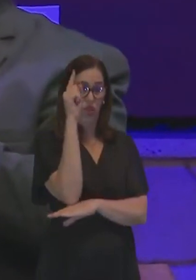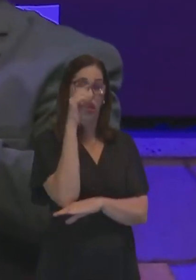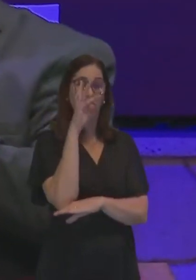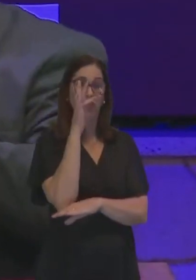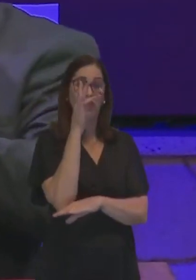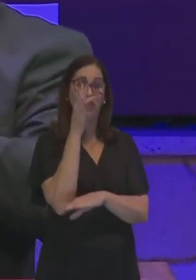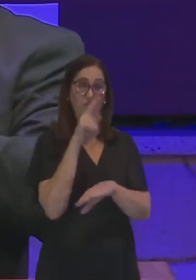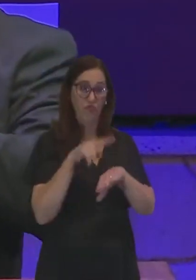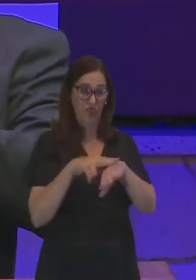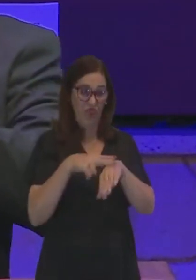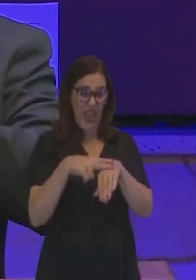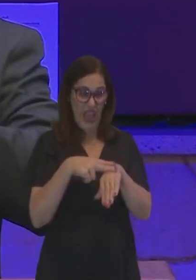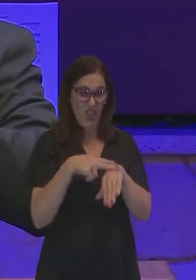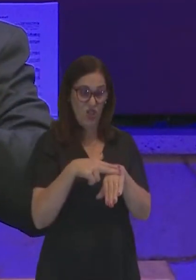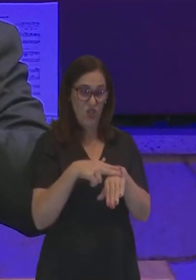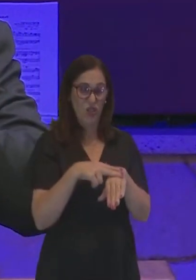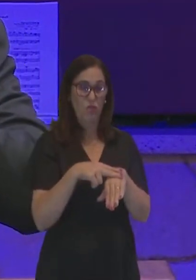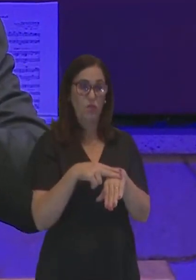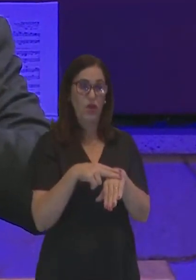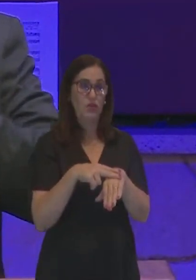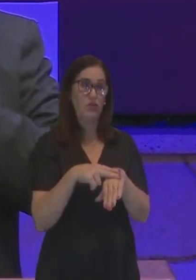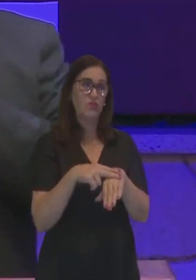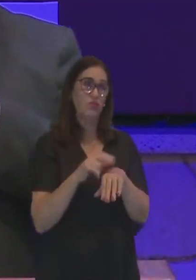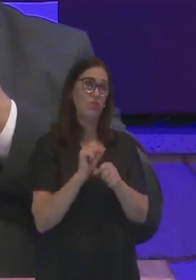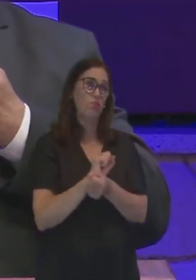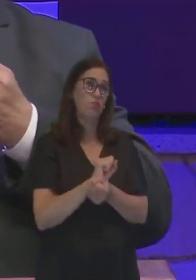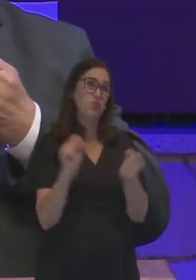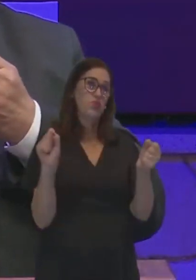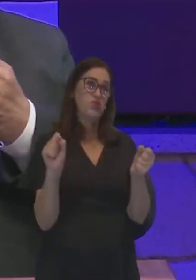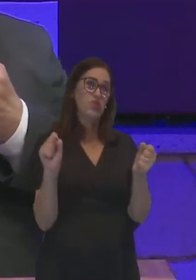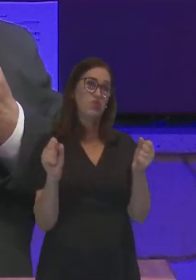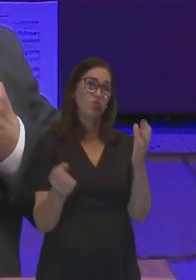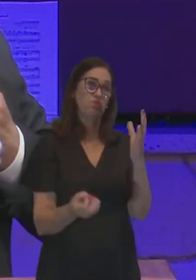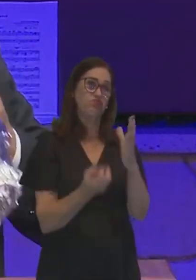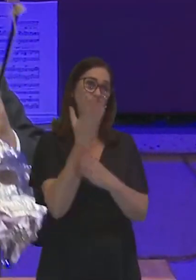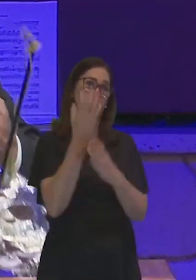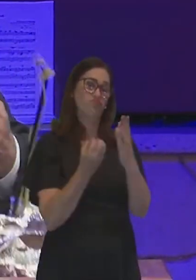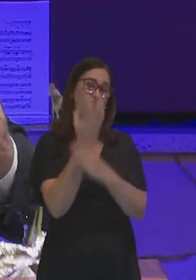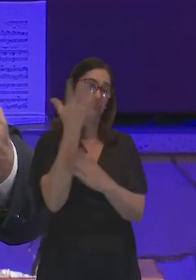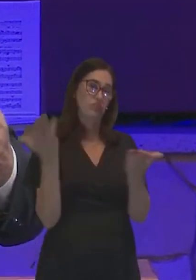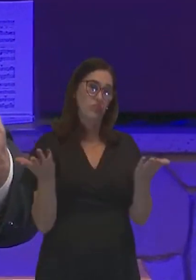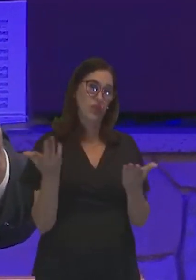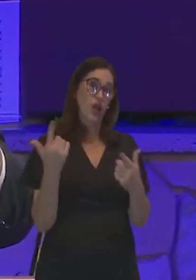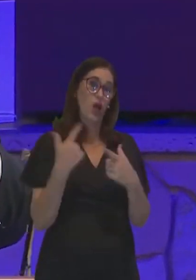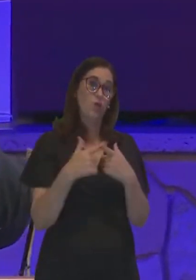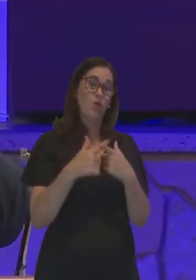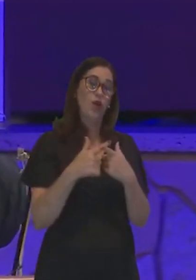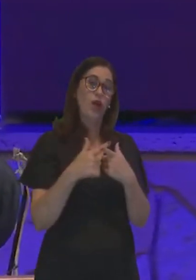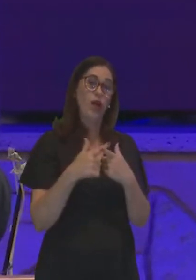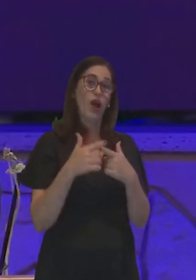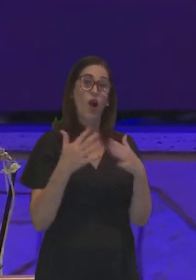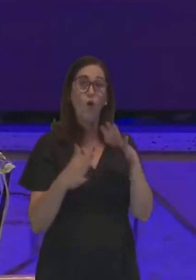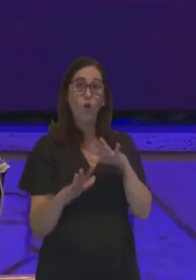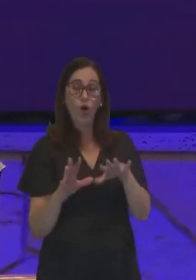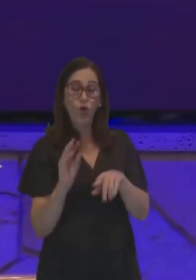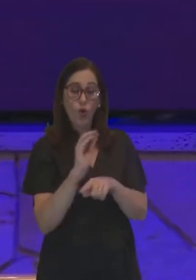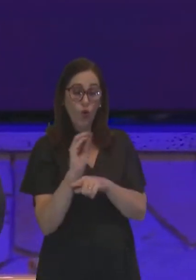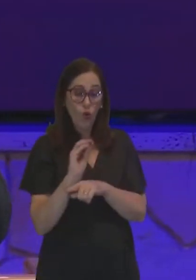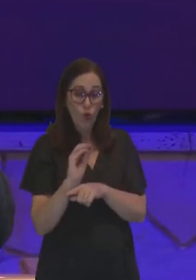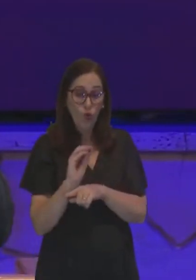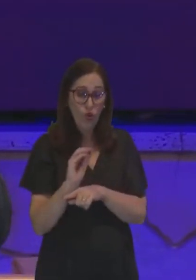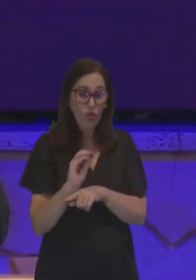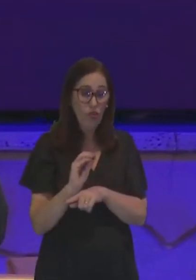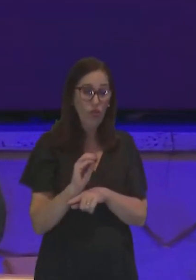ainda, mas incapaz, impossibilitada de produzir, porque alguma coisa no cuidado